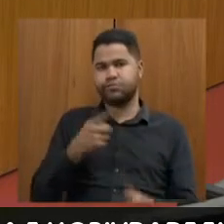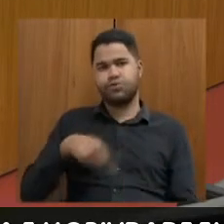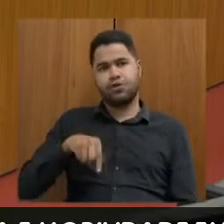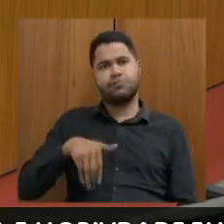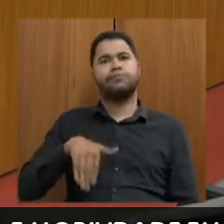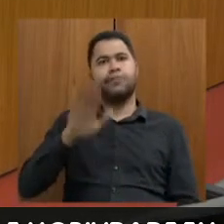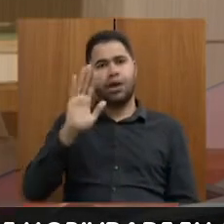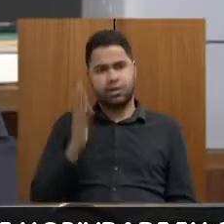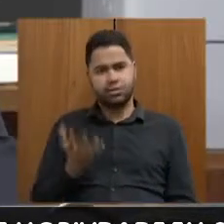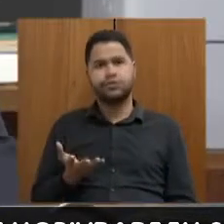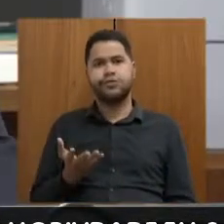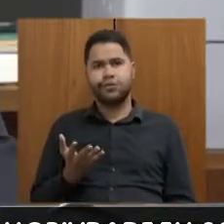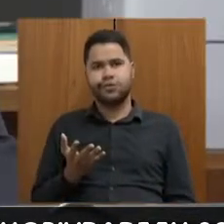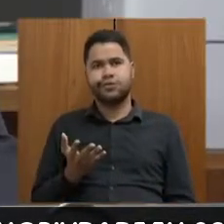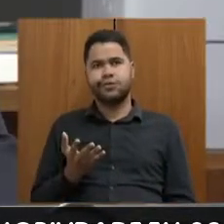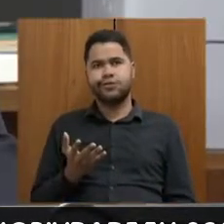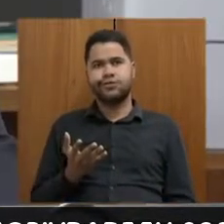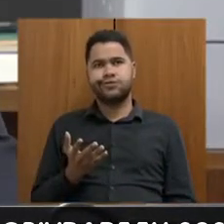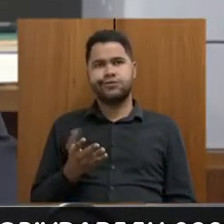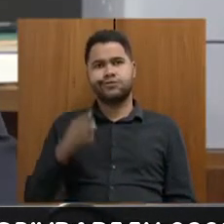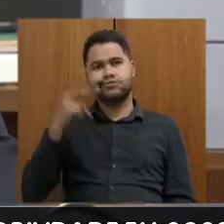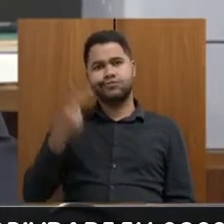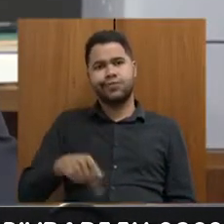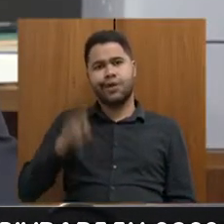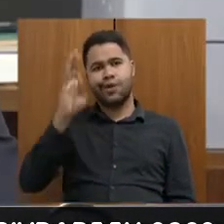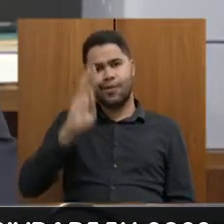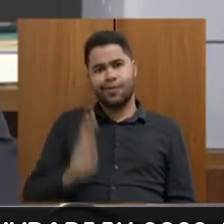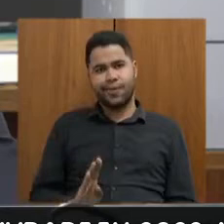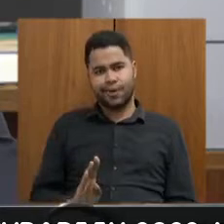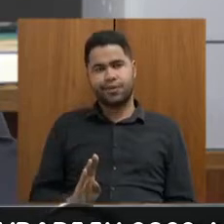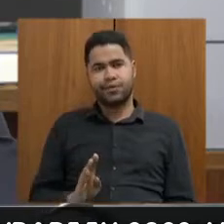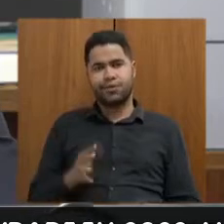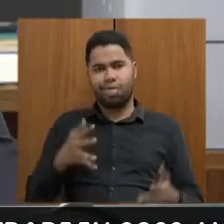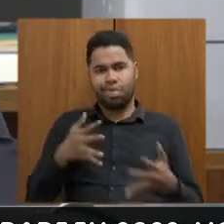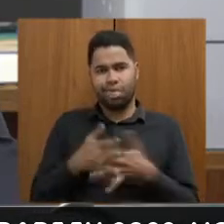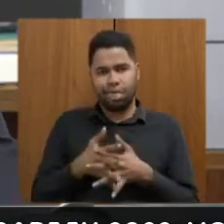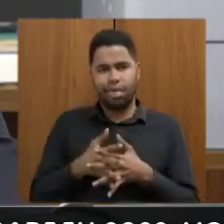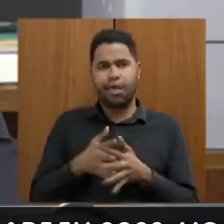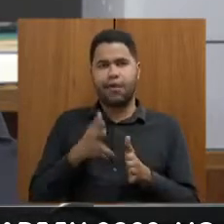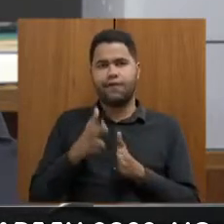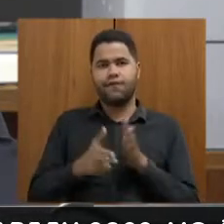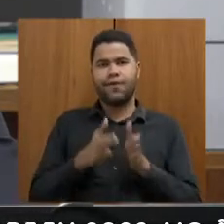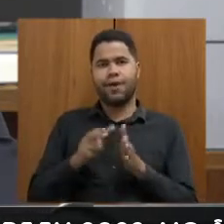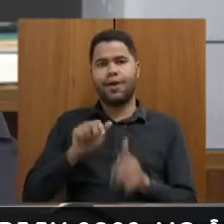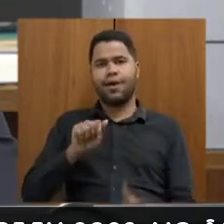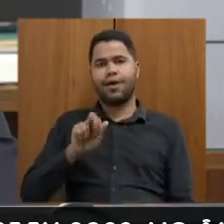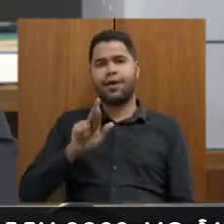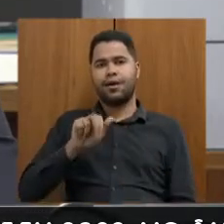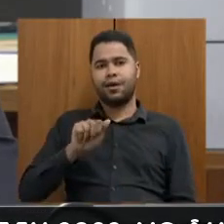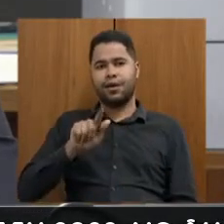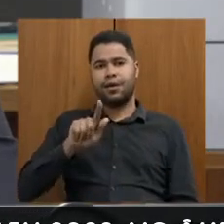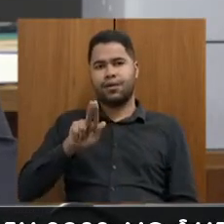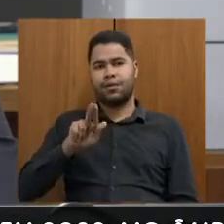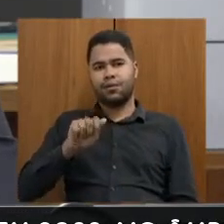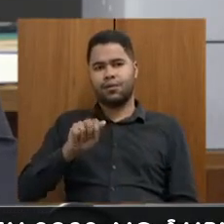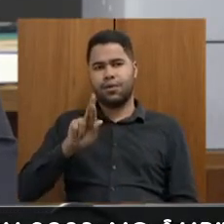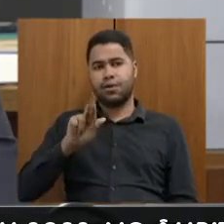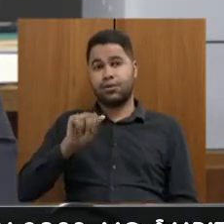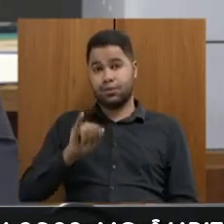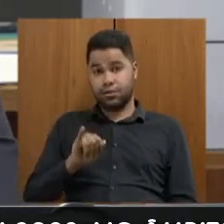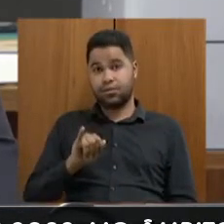maior mede do Brasil que é o Entroncamento Ferroviário de Araguari e